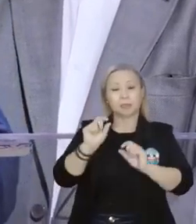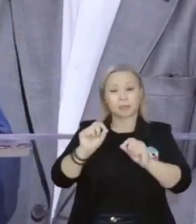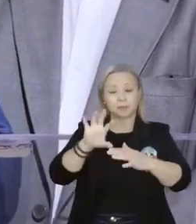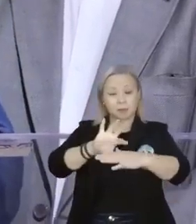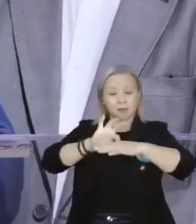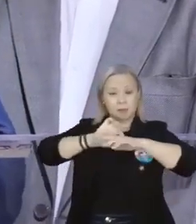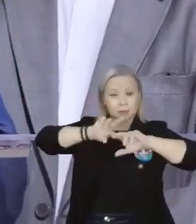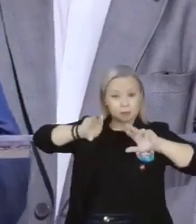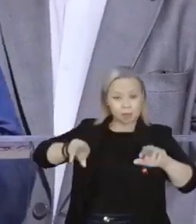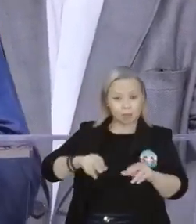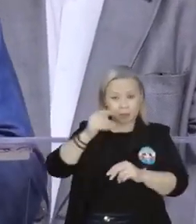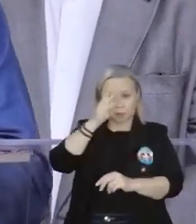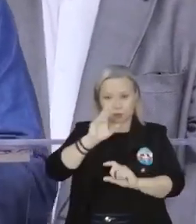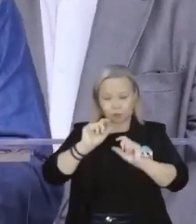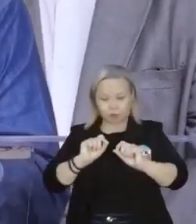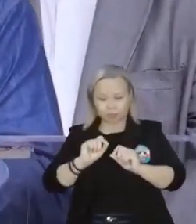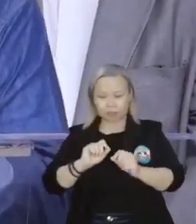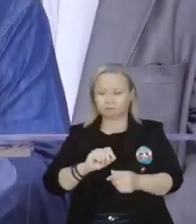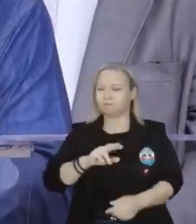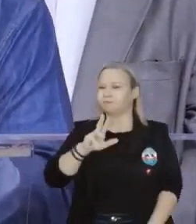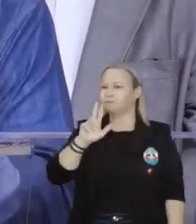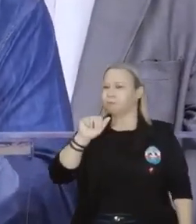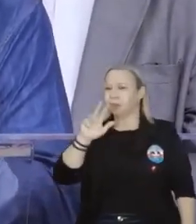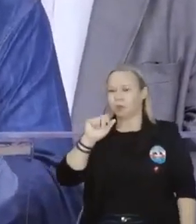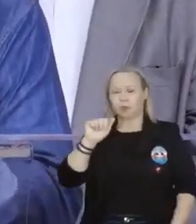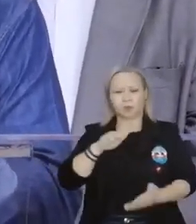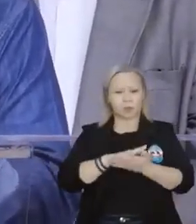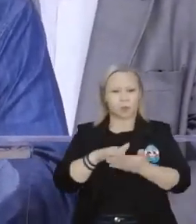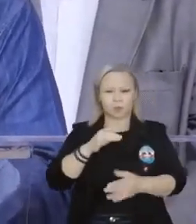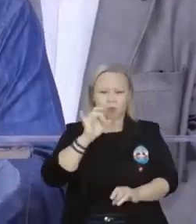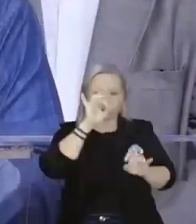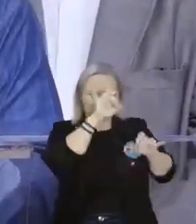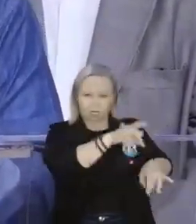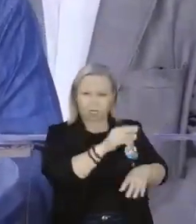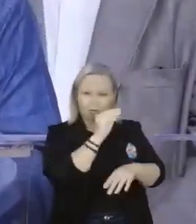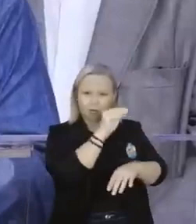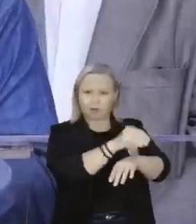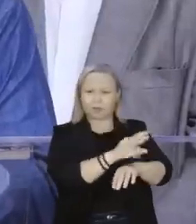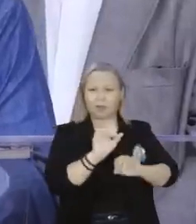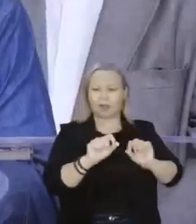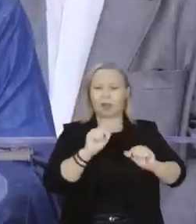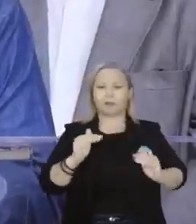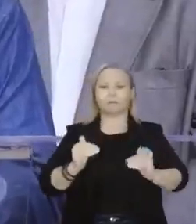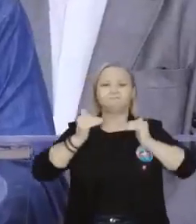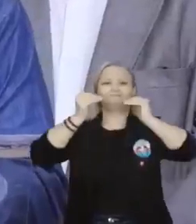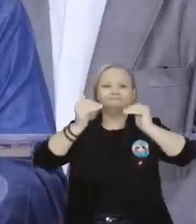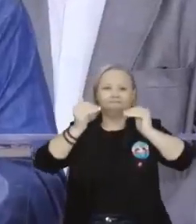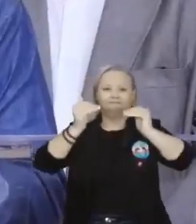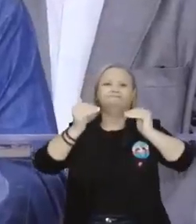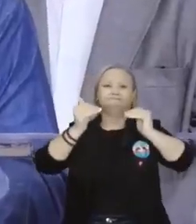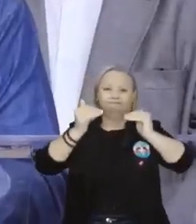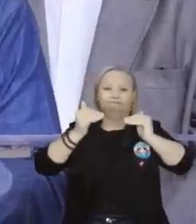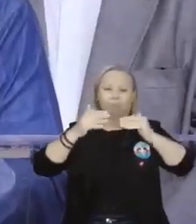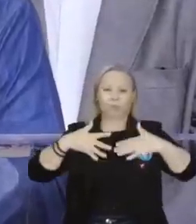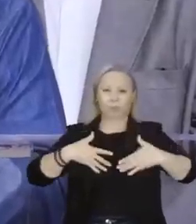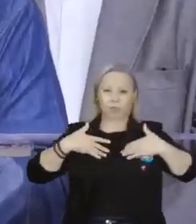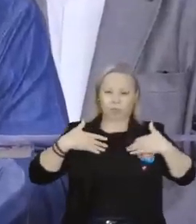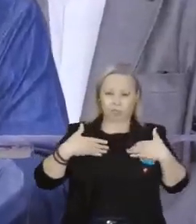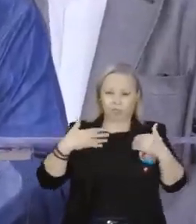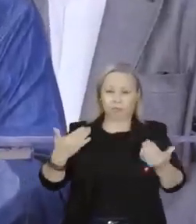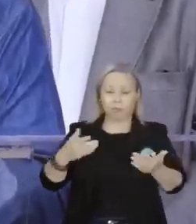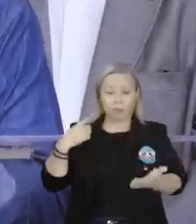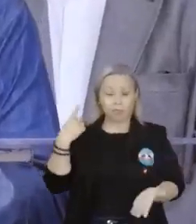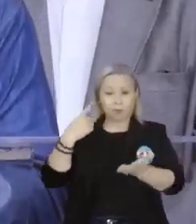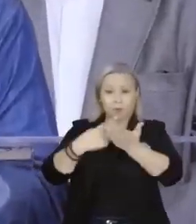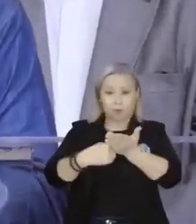sem jamais renunciarmos à nossa soberania. Temos compromisso com os povos indígenas,